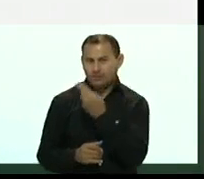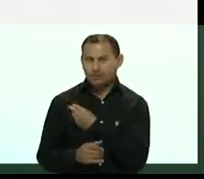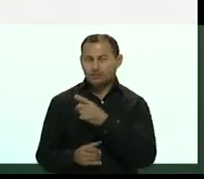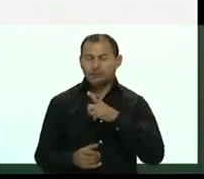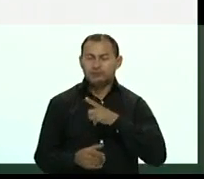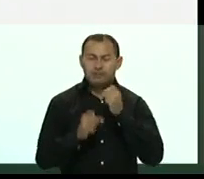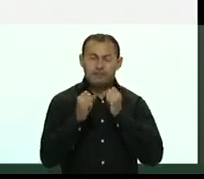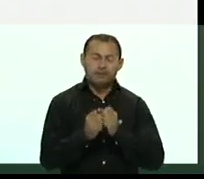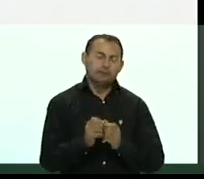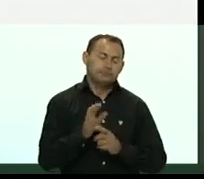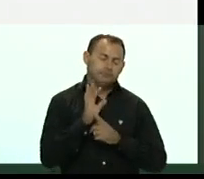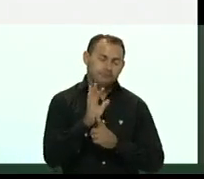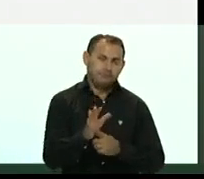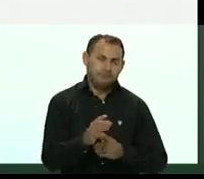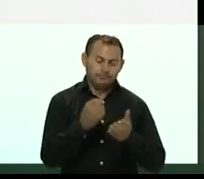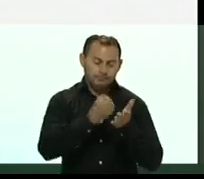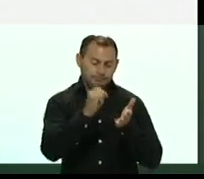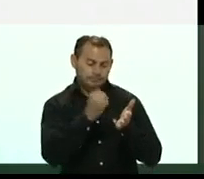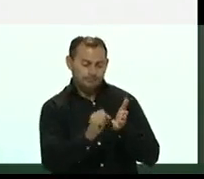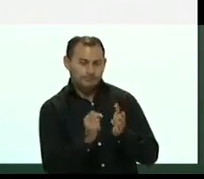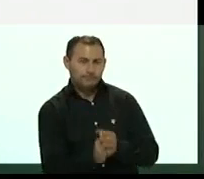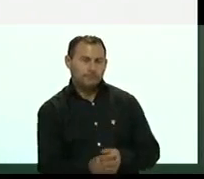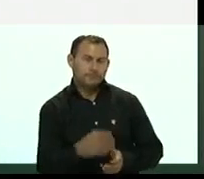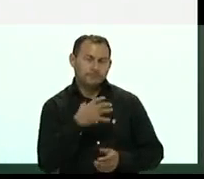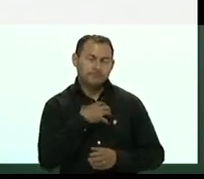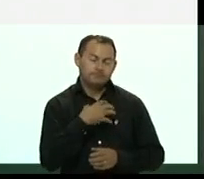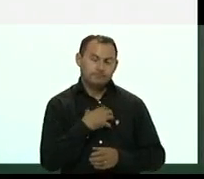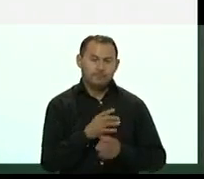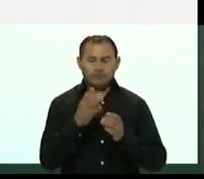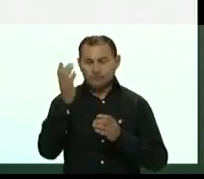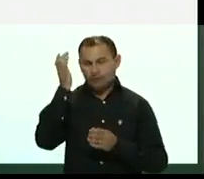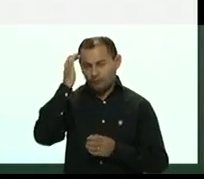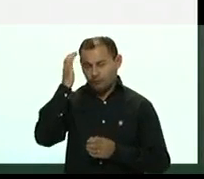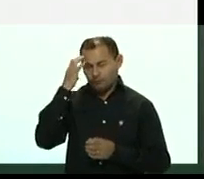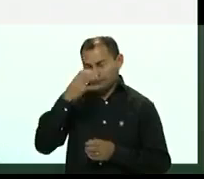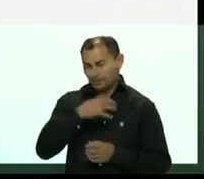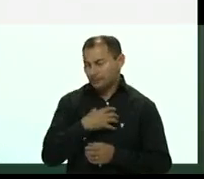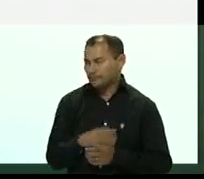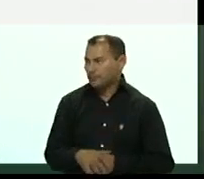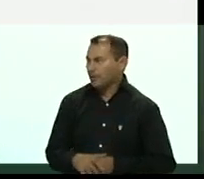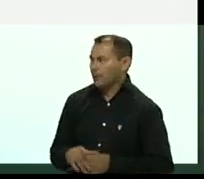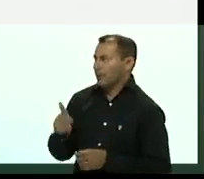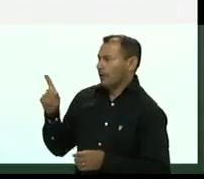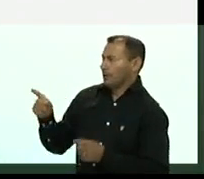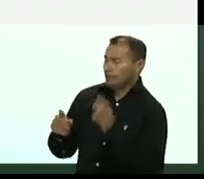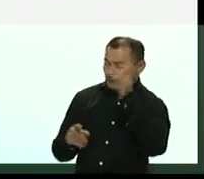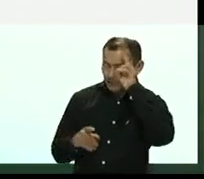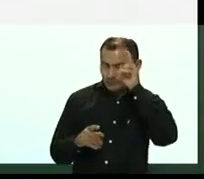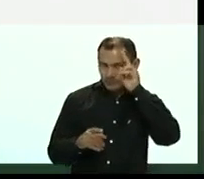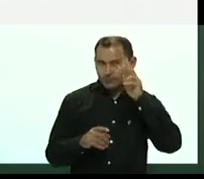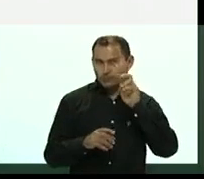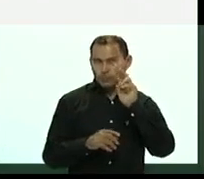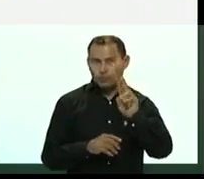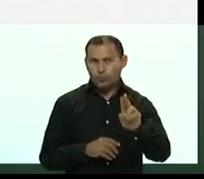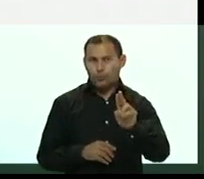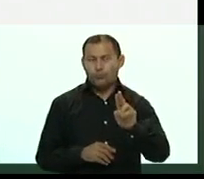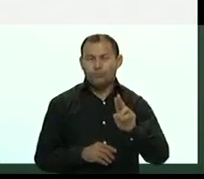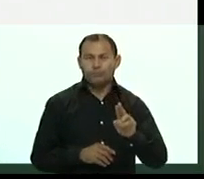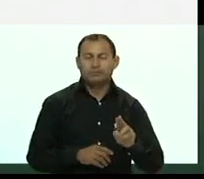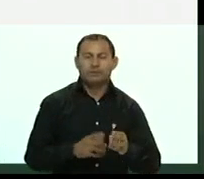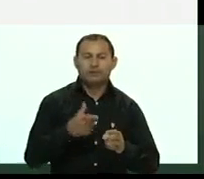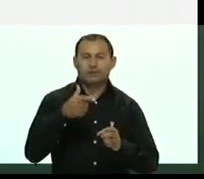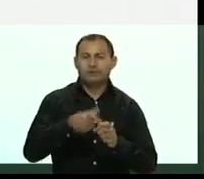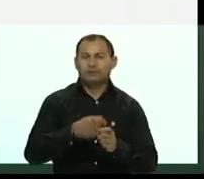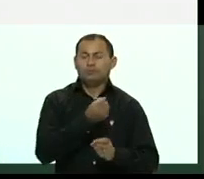nós podemos representar e escrever da seguinte forma. Que aqui, lembrando que o nosso U é o número de